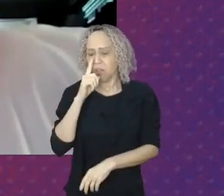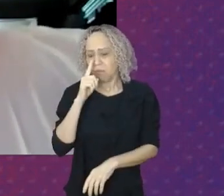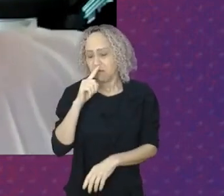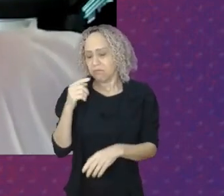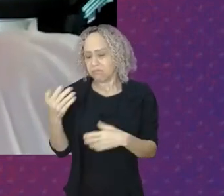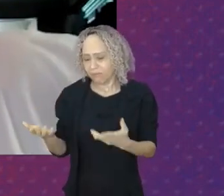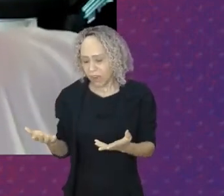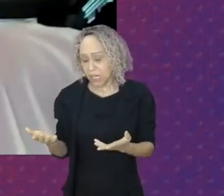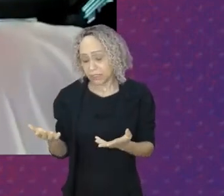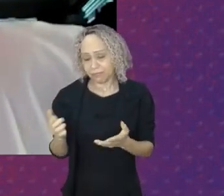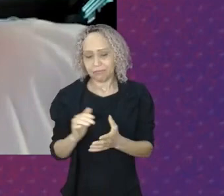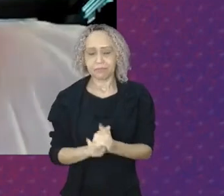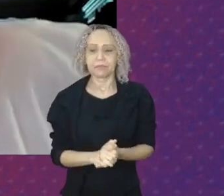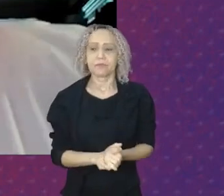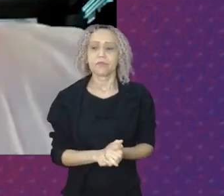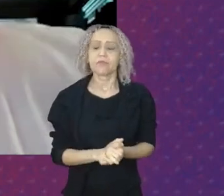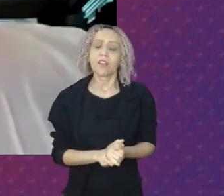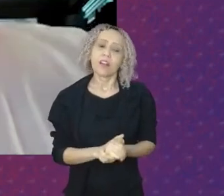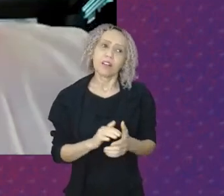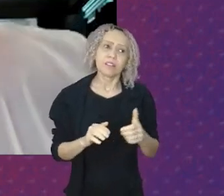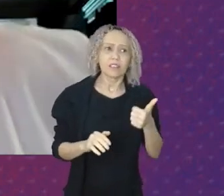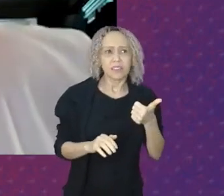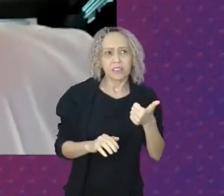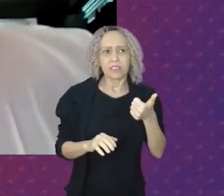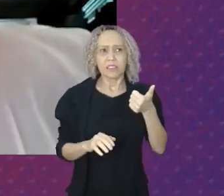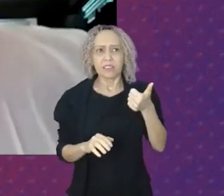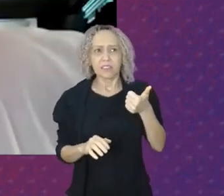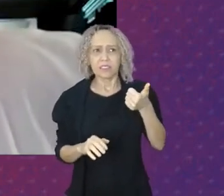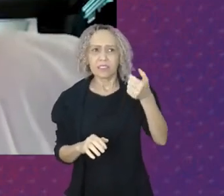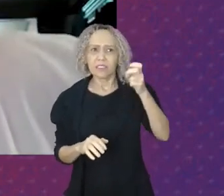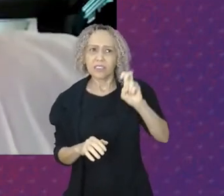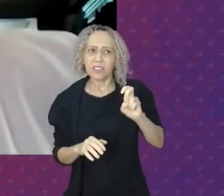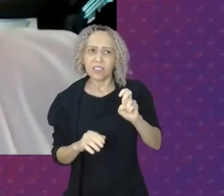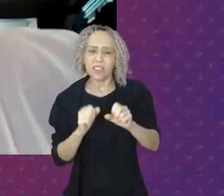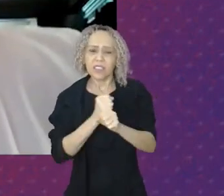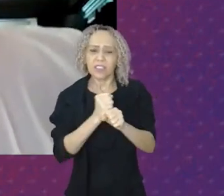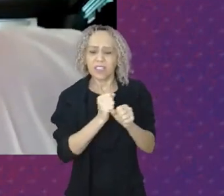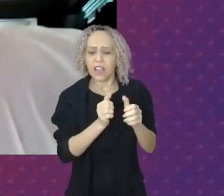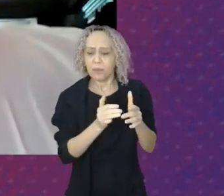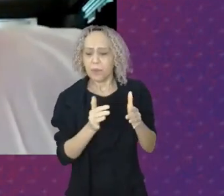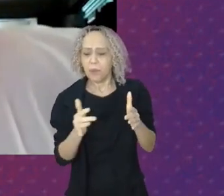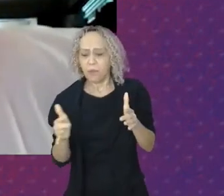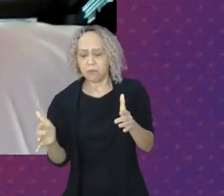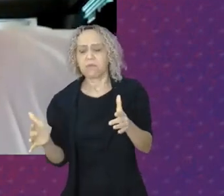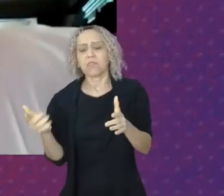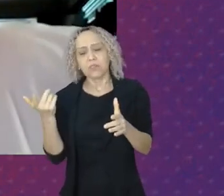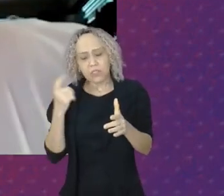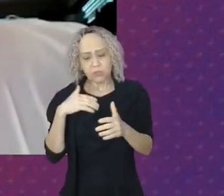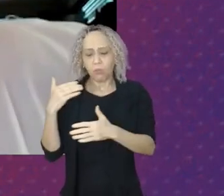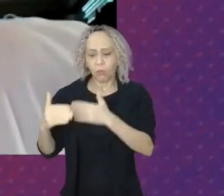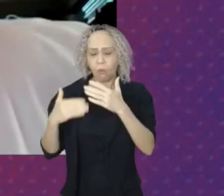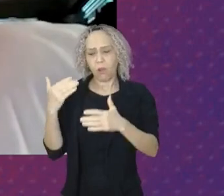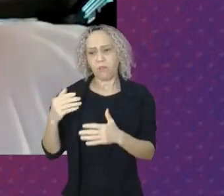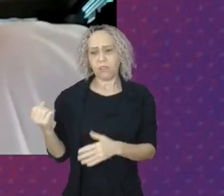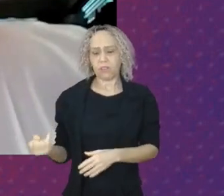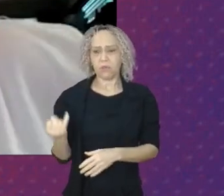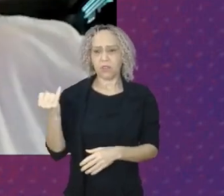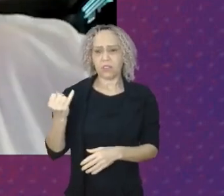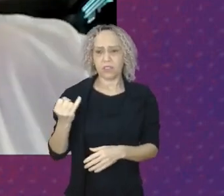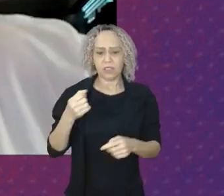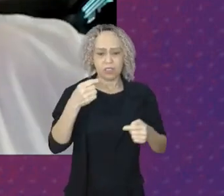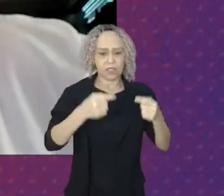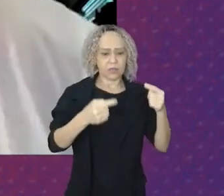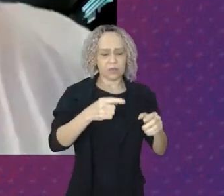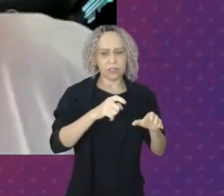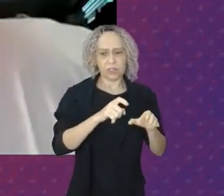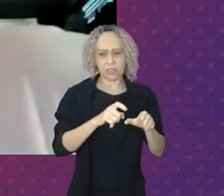15 anos, nós temos tido avanços significativos nas políticas emancipatórias, nas